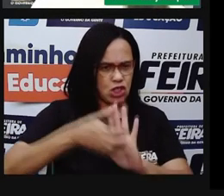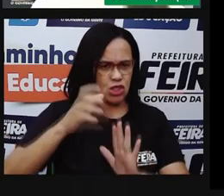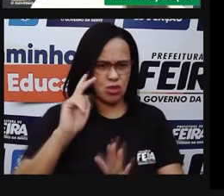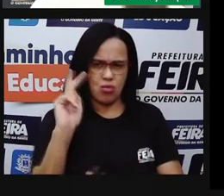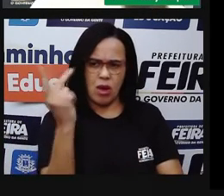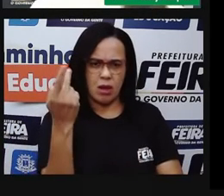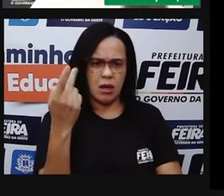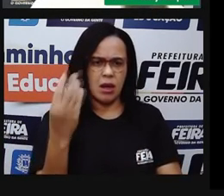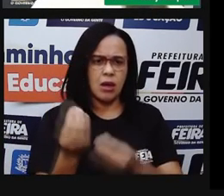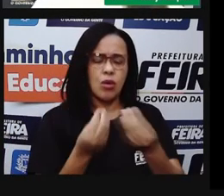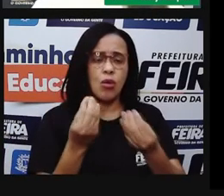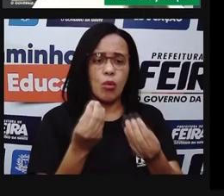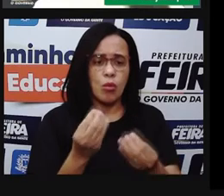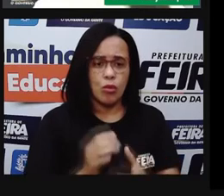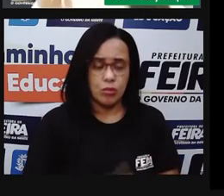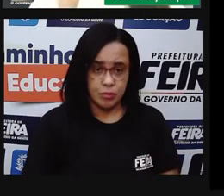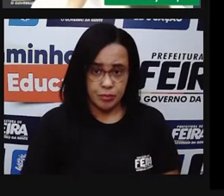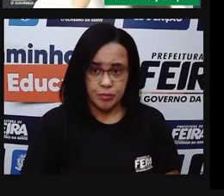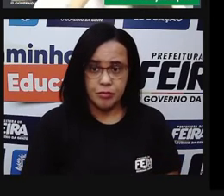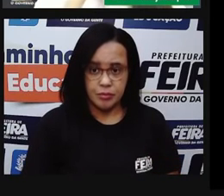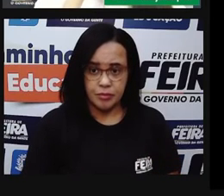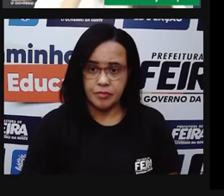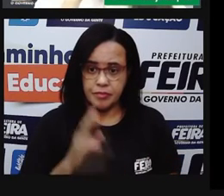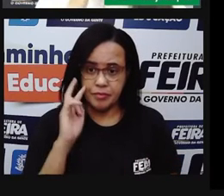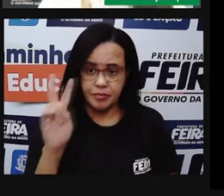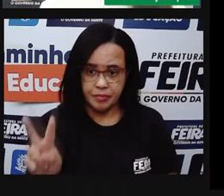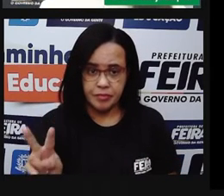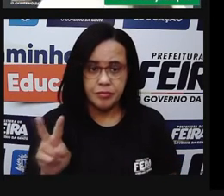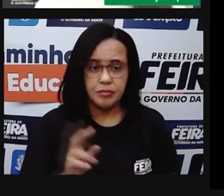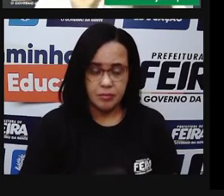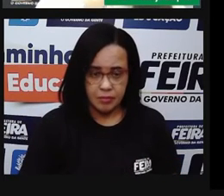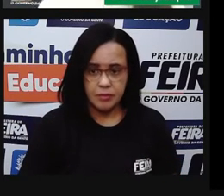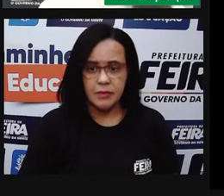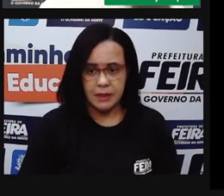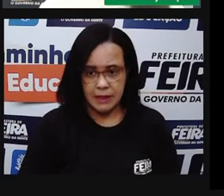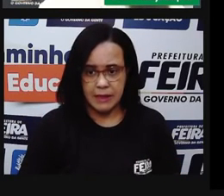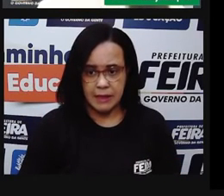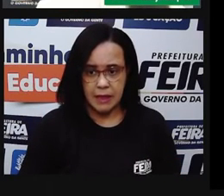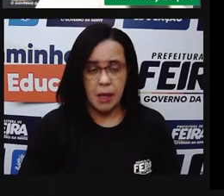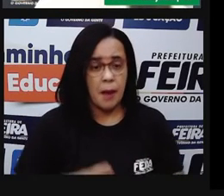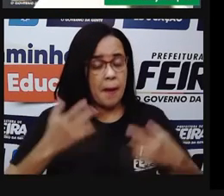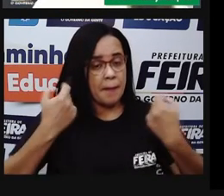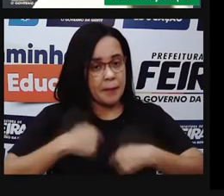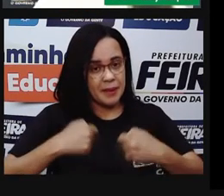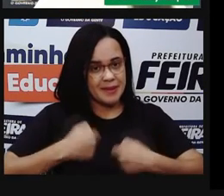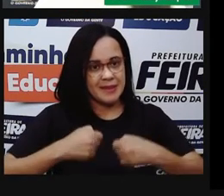Palaçada. Olha só como é estranho, gente. Então, quando vocês escreverem essas palavras, tenham atenção.